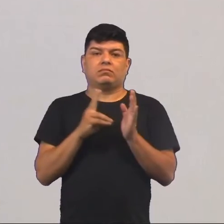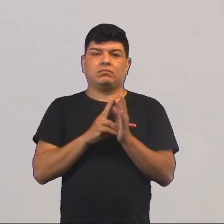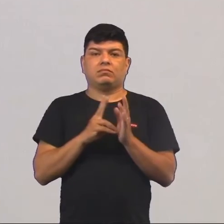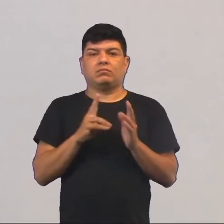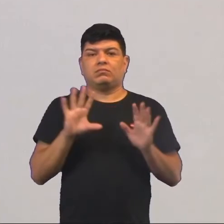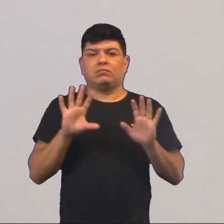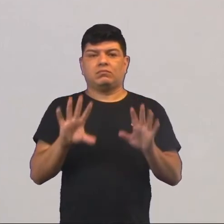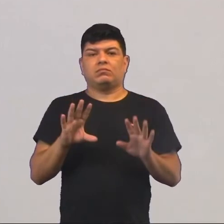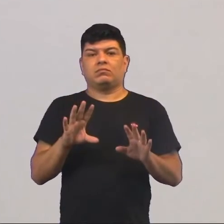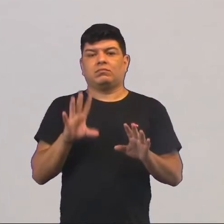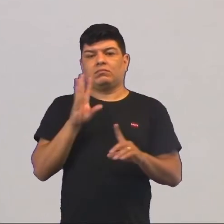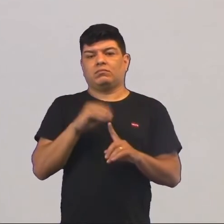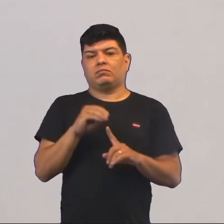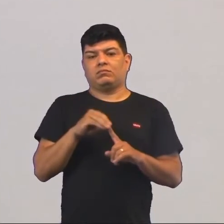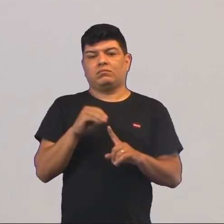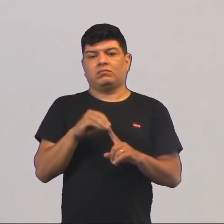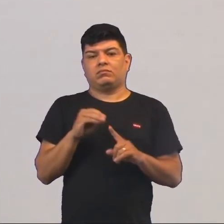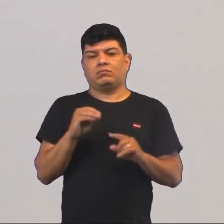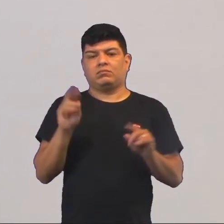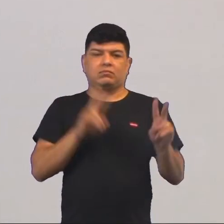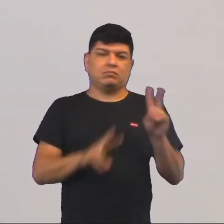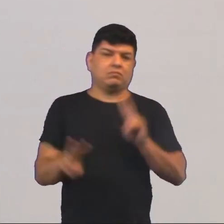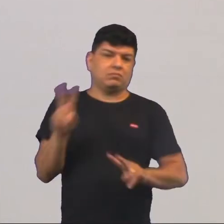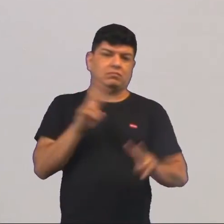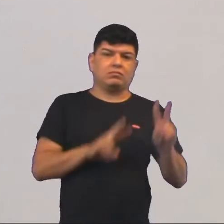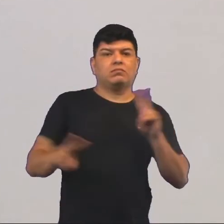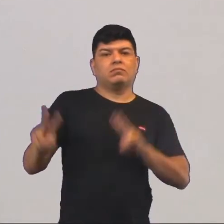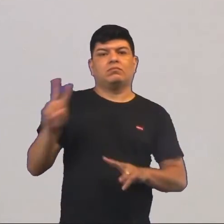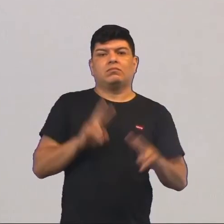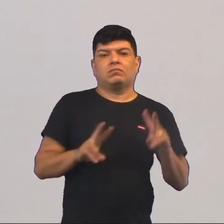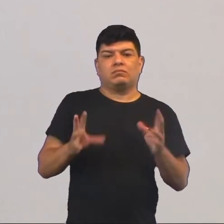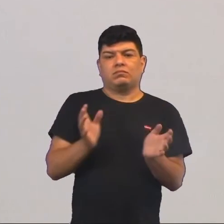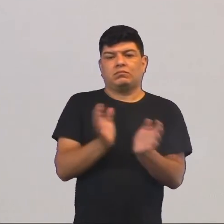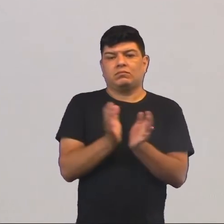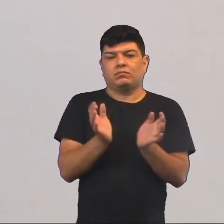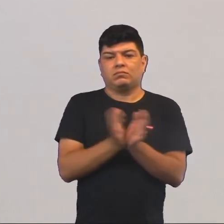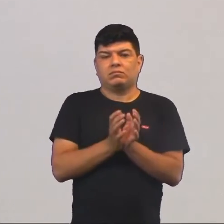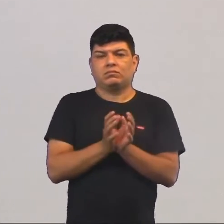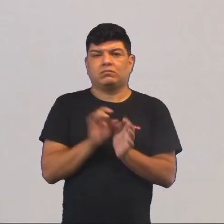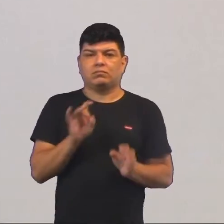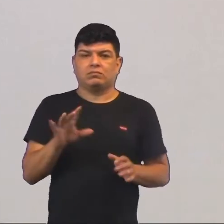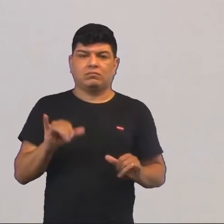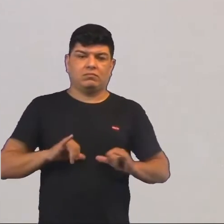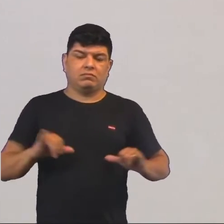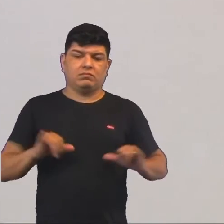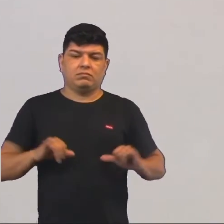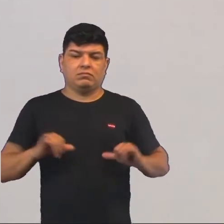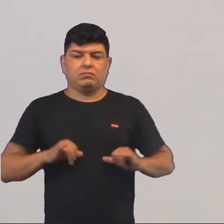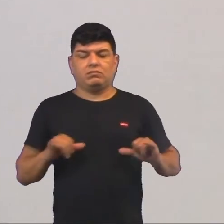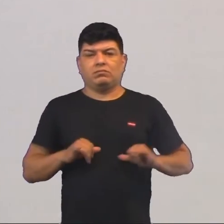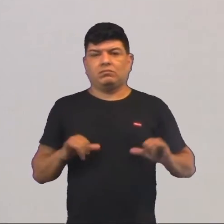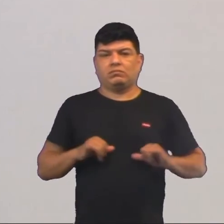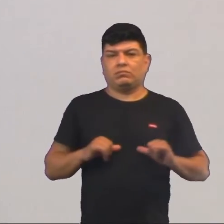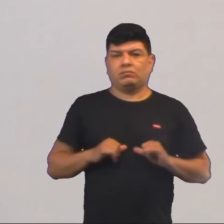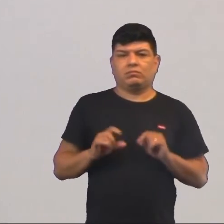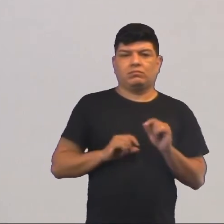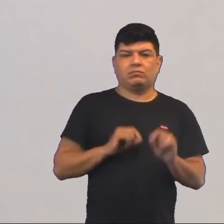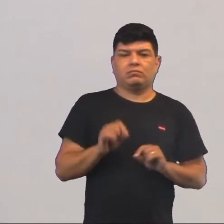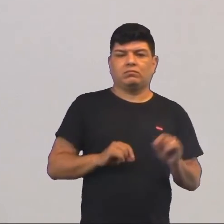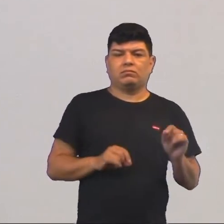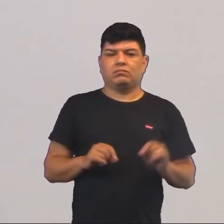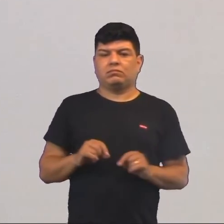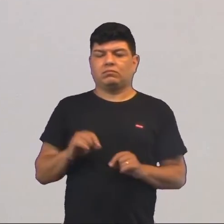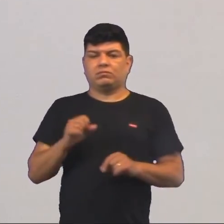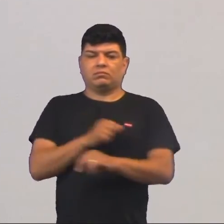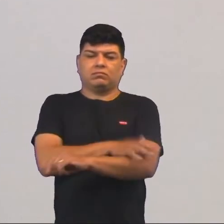né? Isso tem o objetivo de dar visibilidade para esses grupos, né, que sofrem aí com a ação etnocêntrica, né,